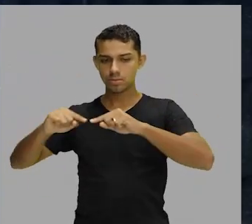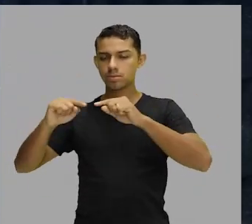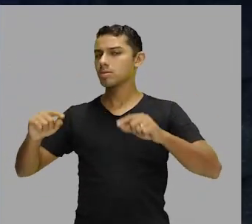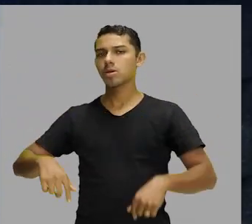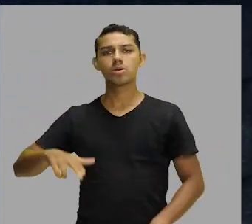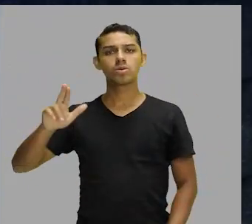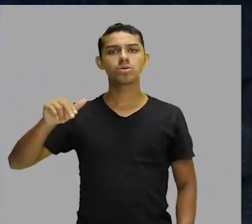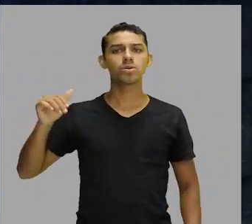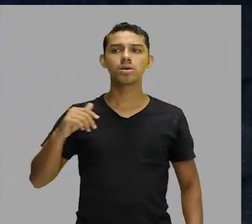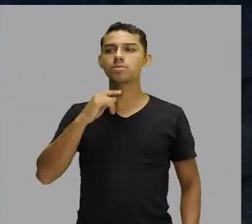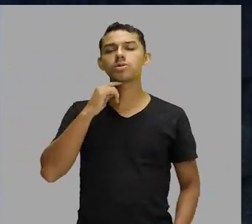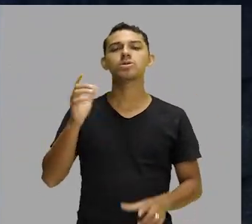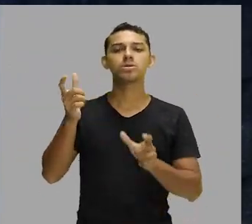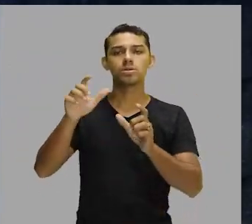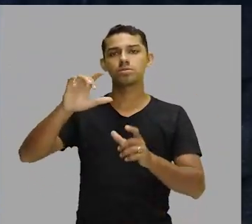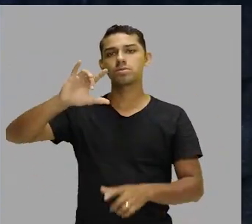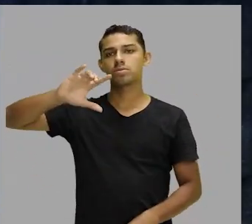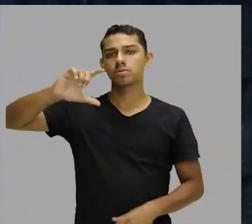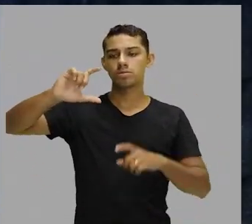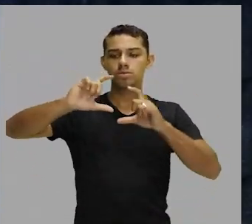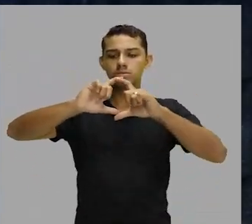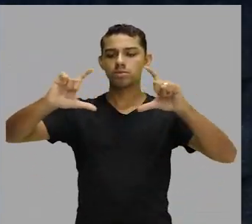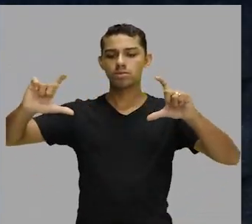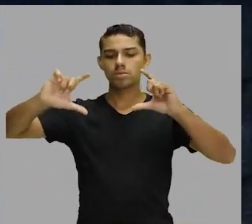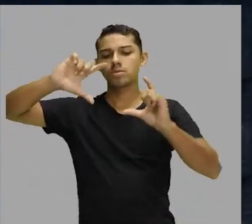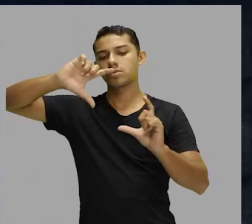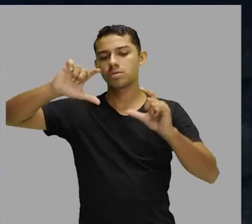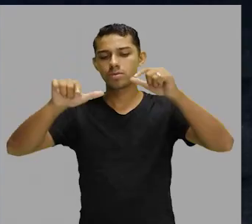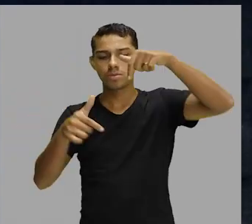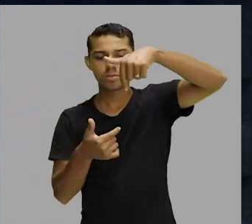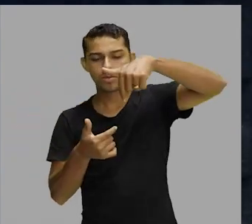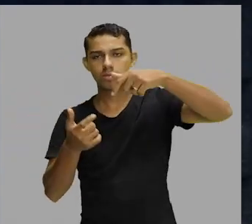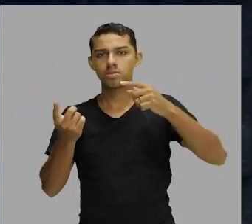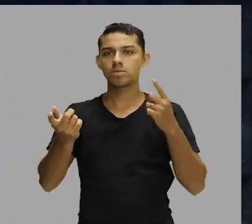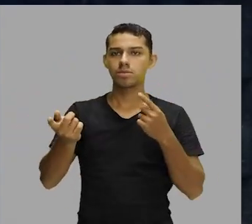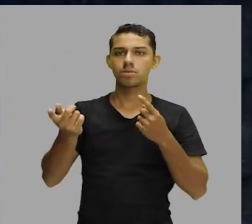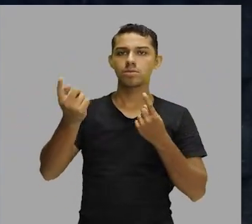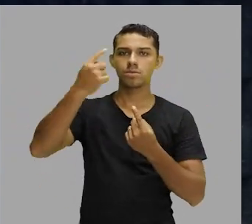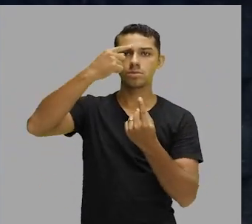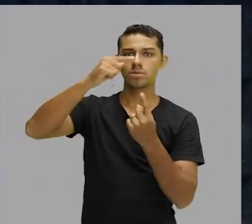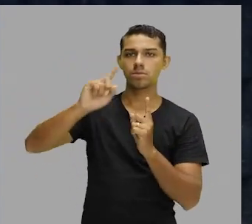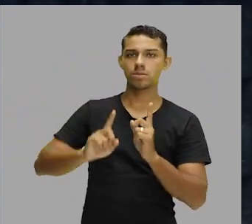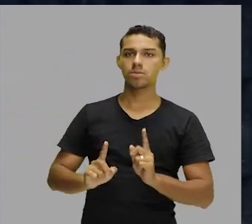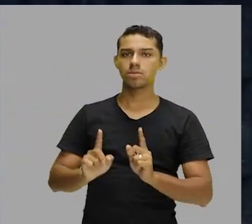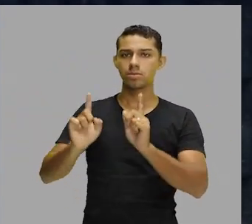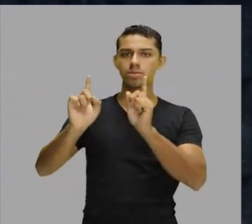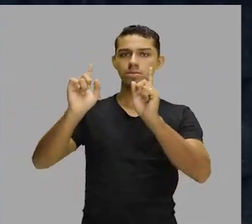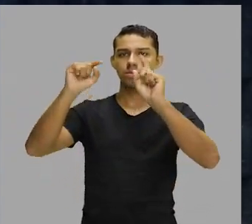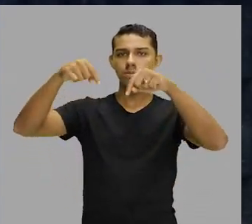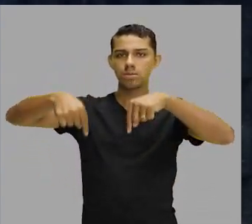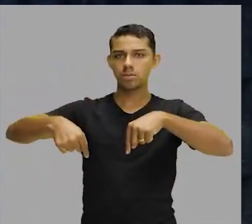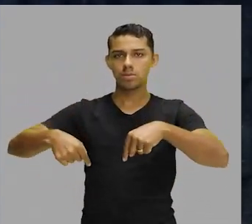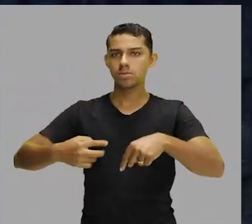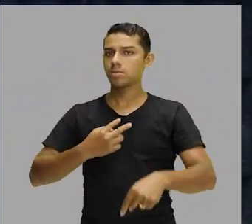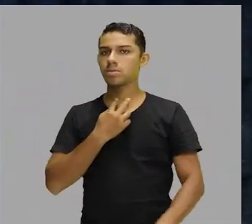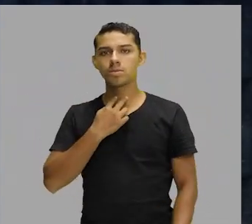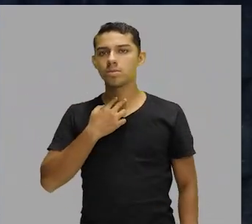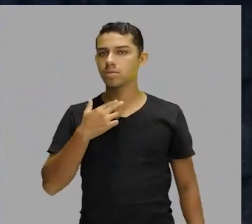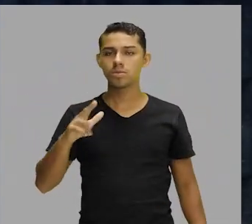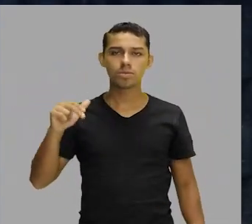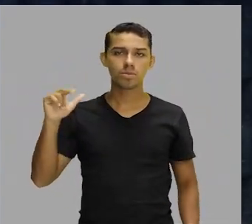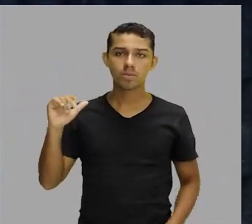nunca pode ser invertida, né? Por quê? Porque, conforme nós já estudamos, o fluxo